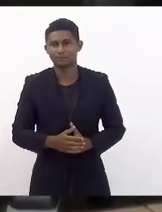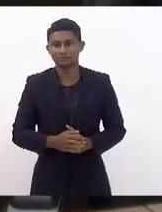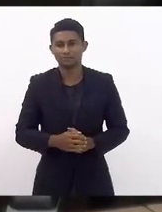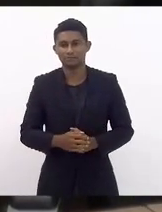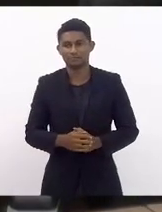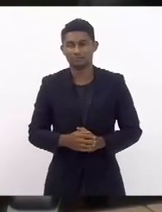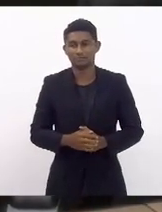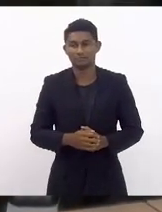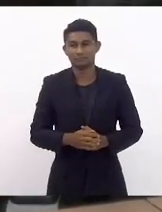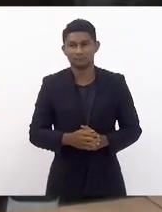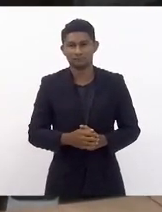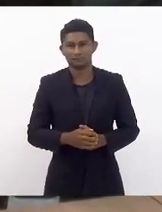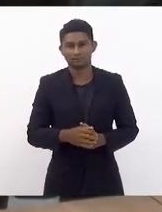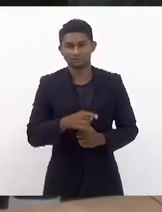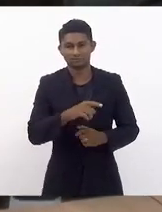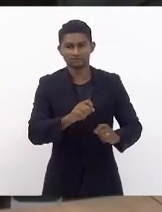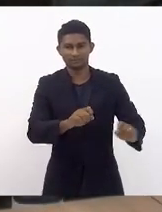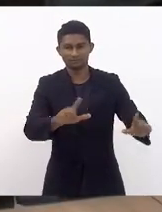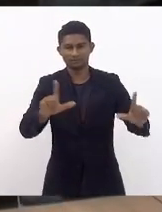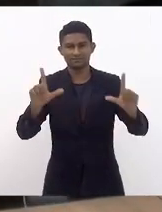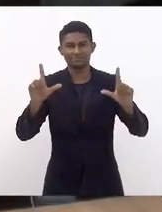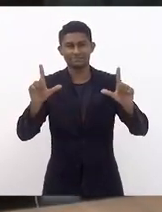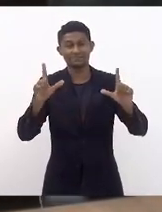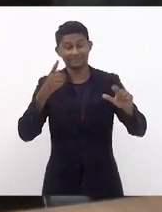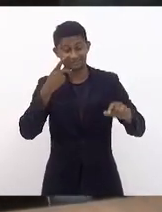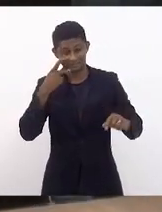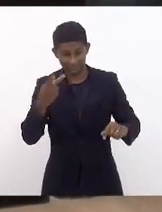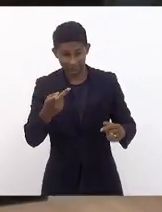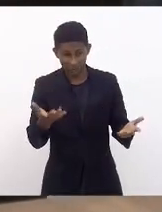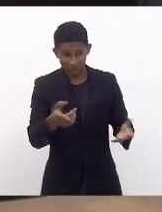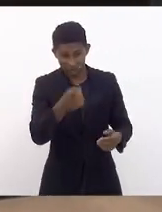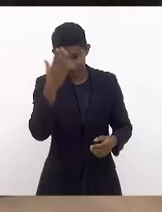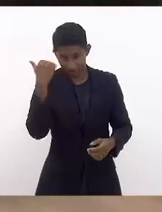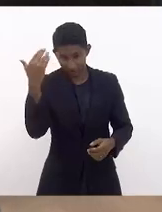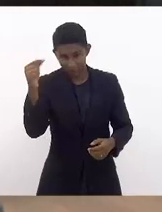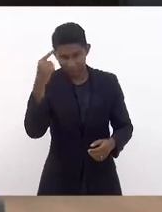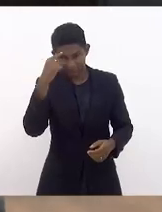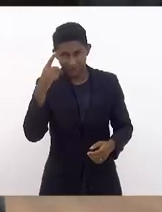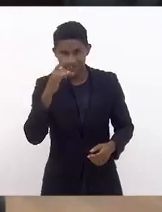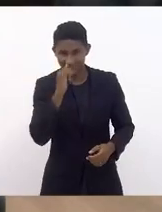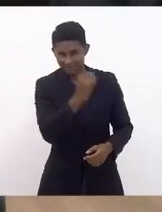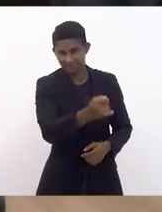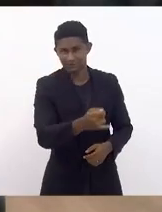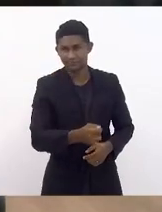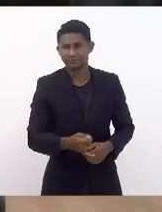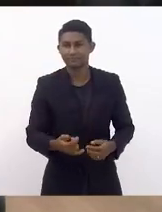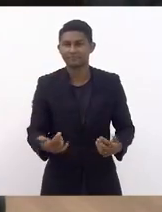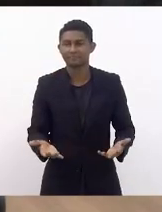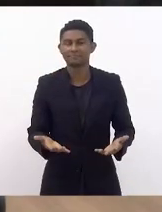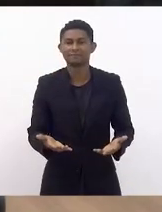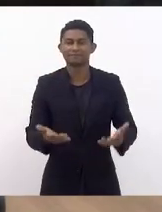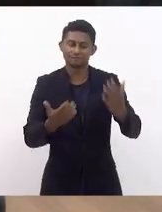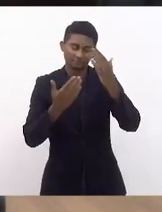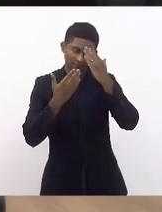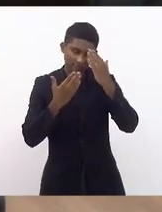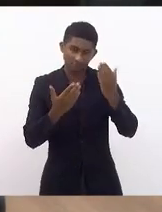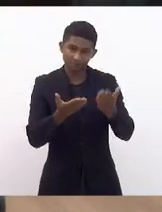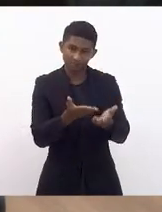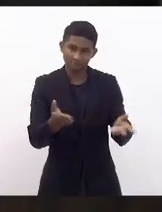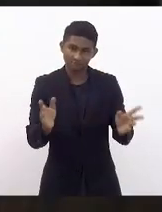O João está no telão? Pronto, João. Eu falei que você ia ficar famoso hoje, João. Muito obrigada à